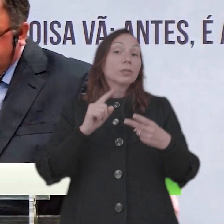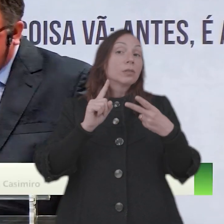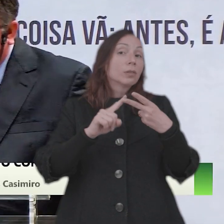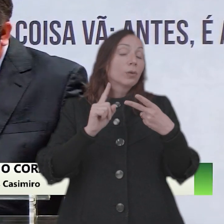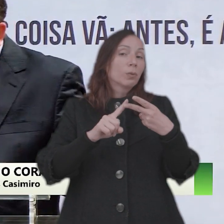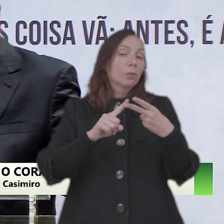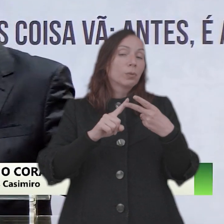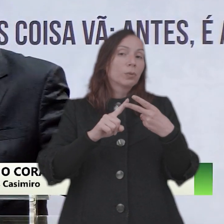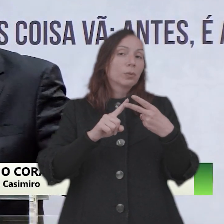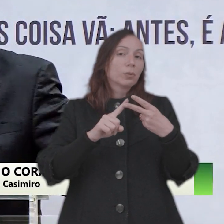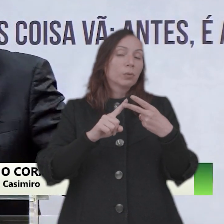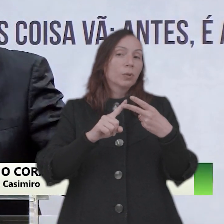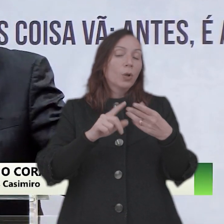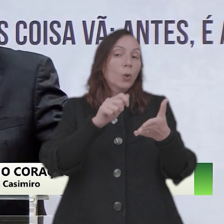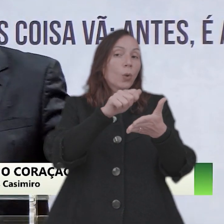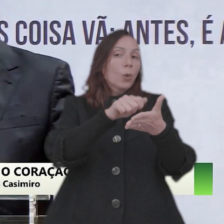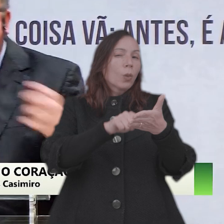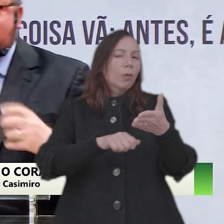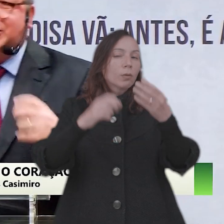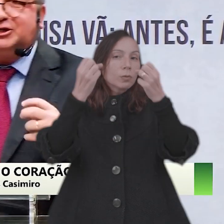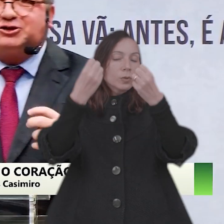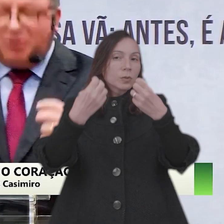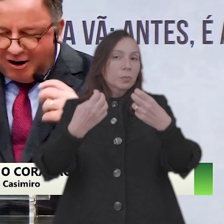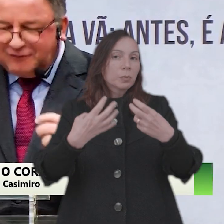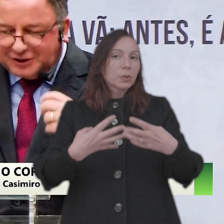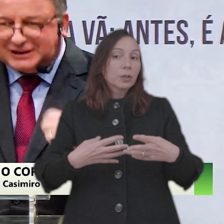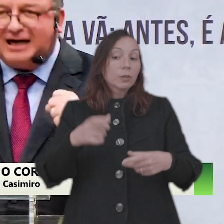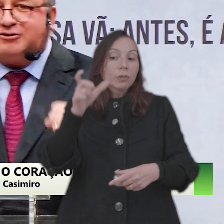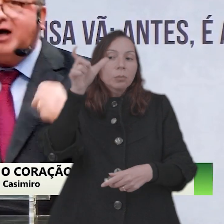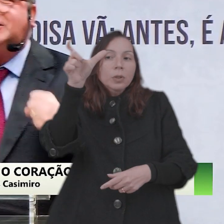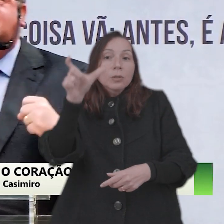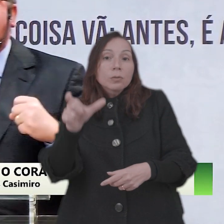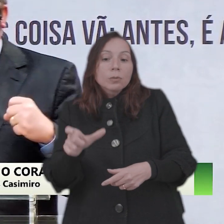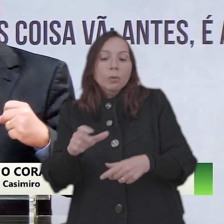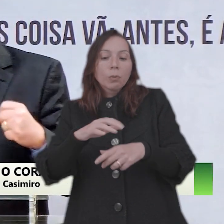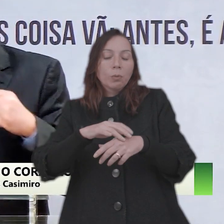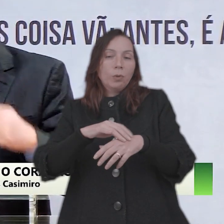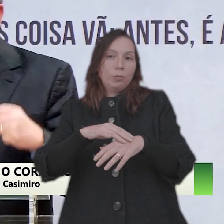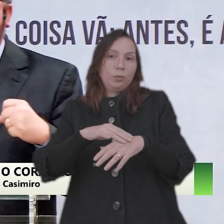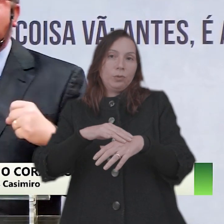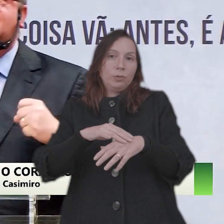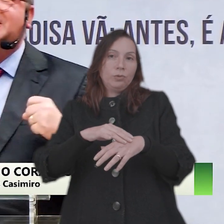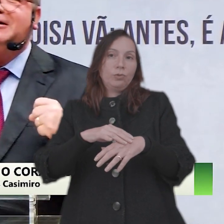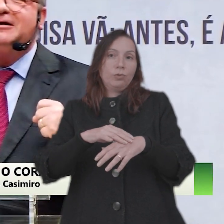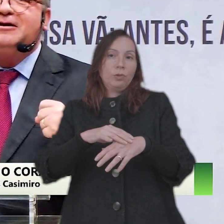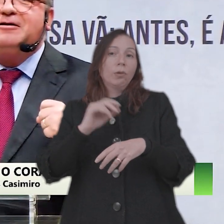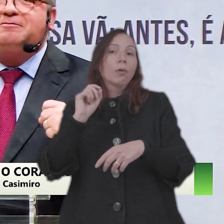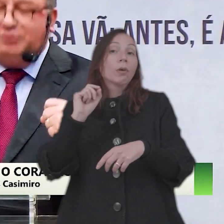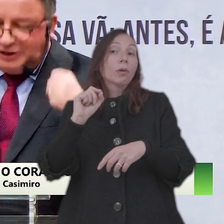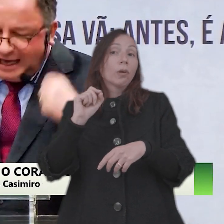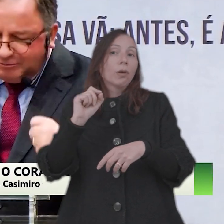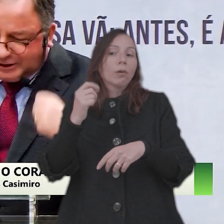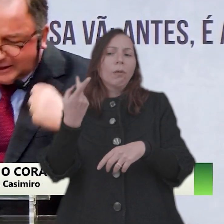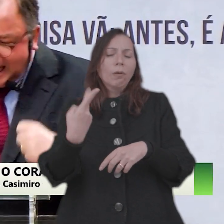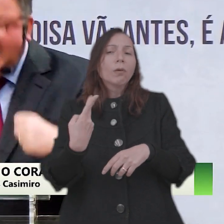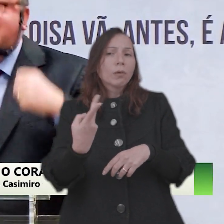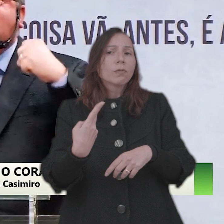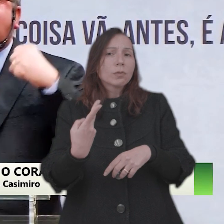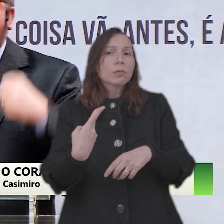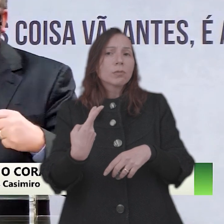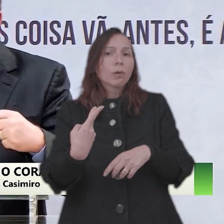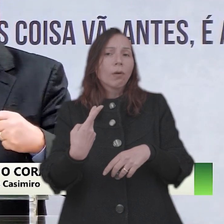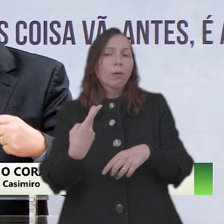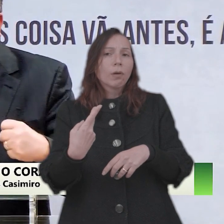Segundo, o texto nos fala de um doente, que sou eu e você. Nós, como crentes, podemos